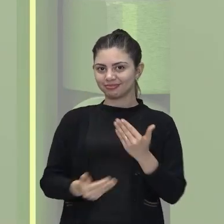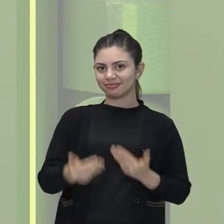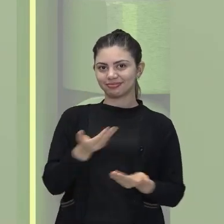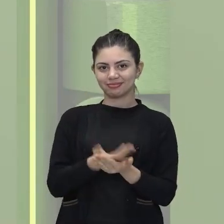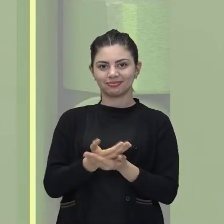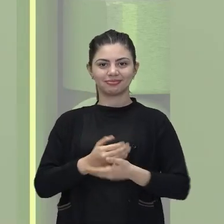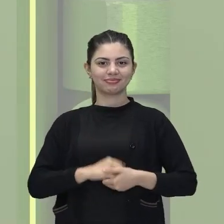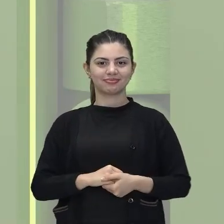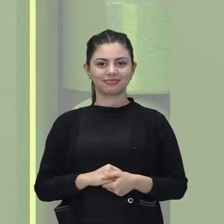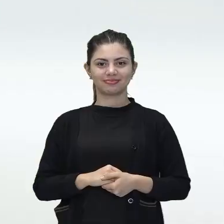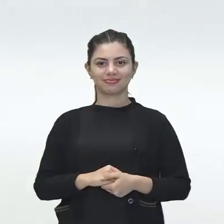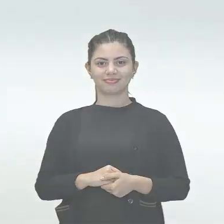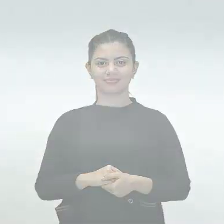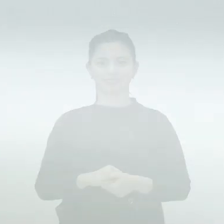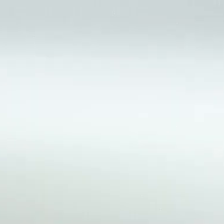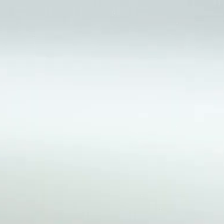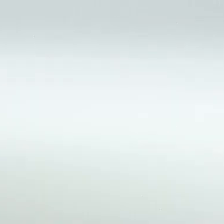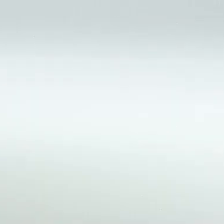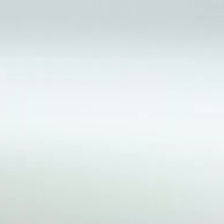nossa aula.